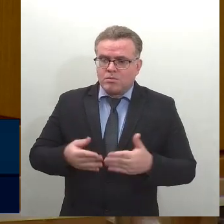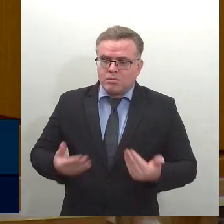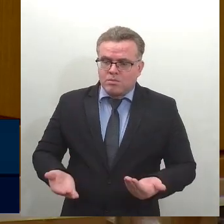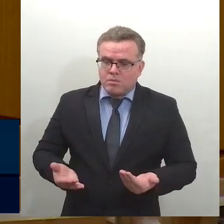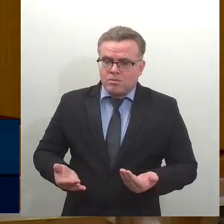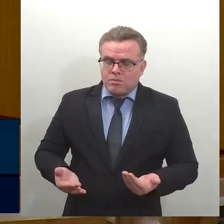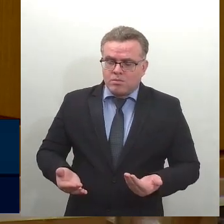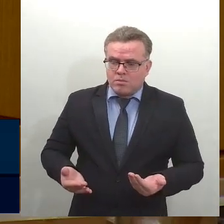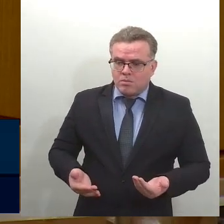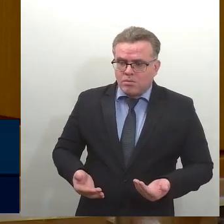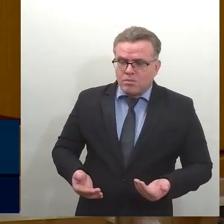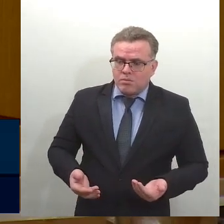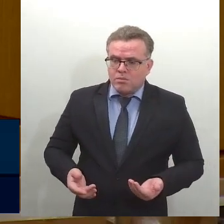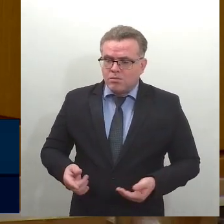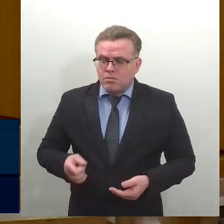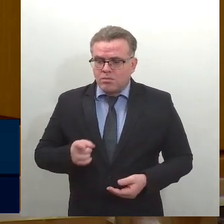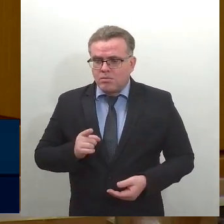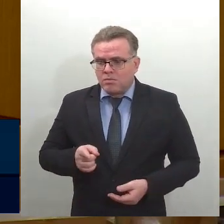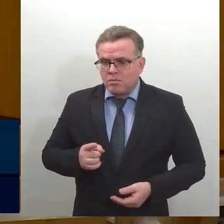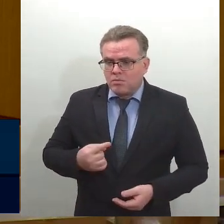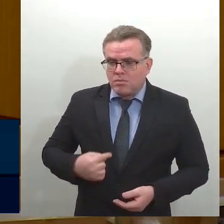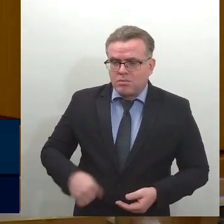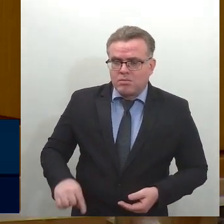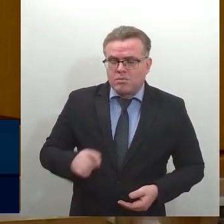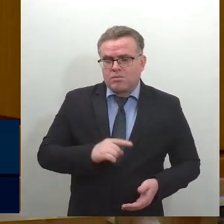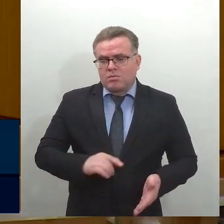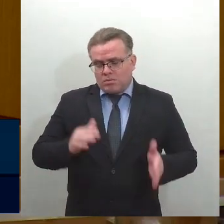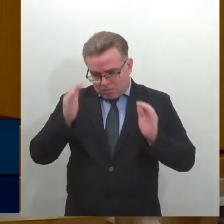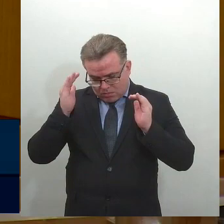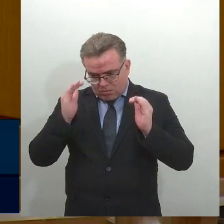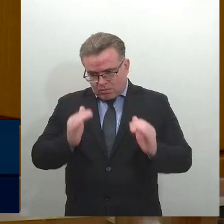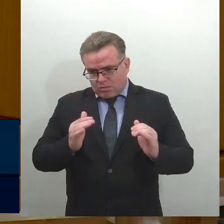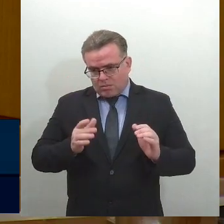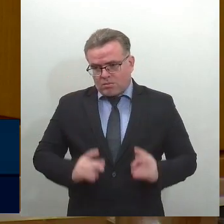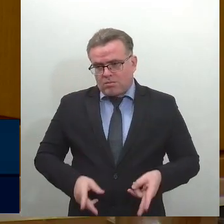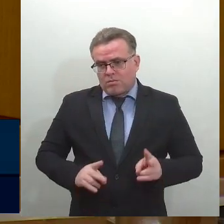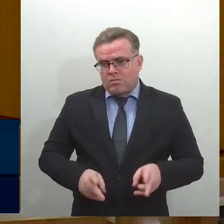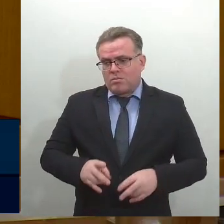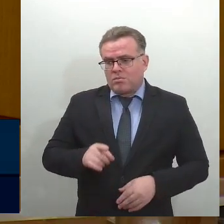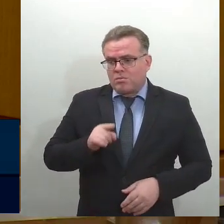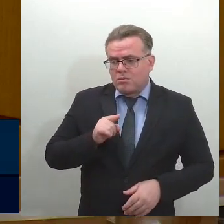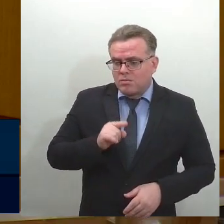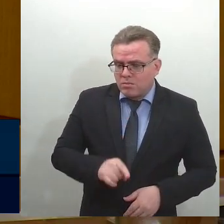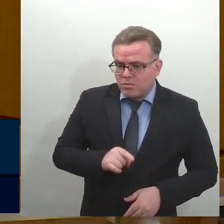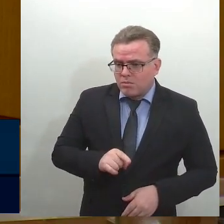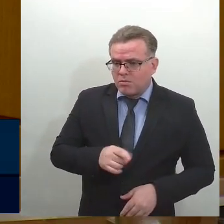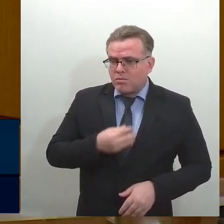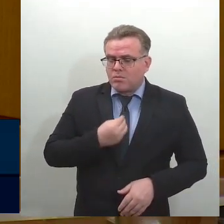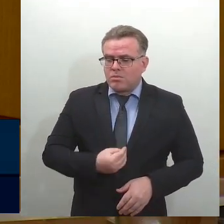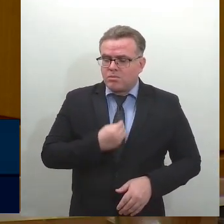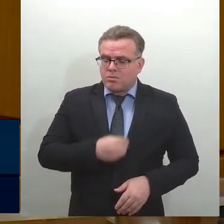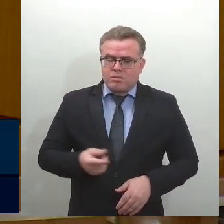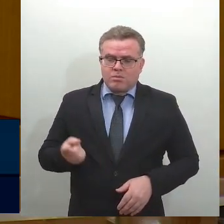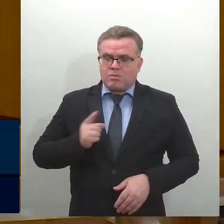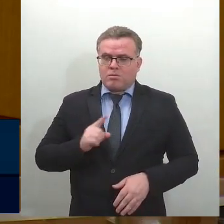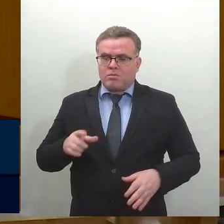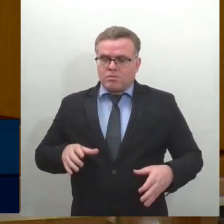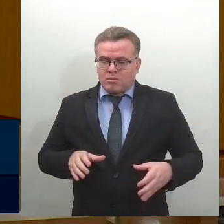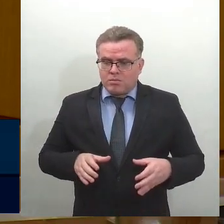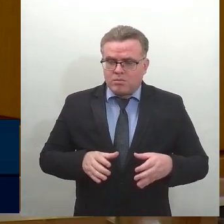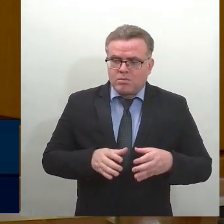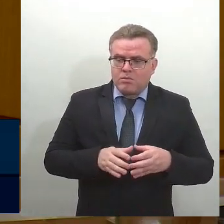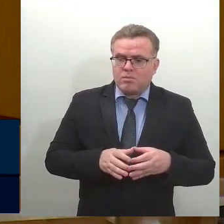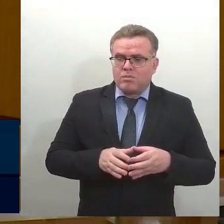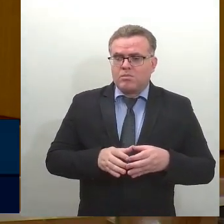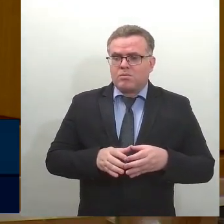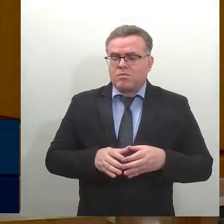serve a quem mais precisa, ou você não participa de uma elite política ou econômica